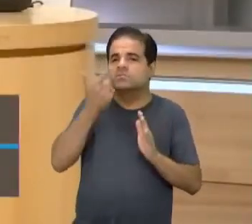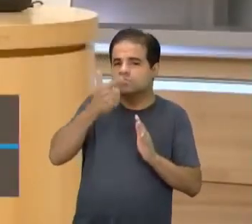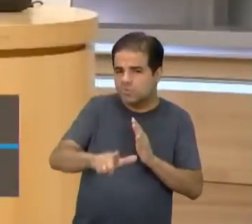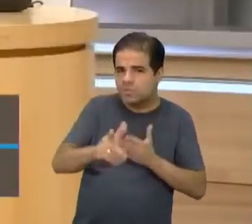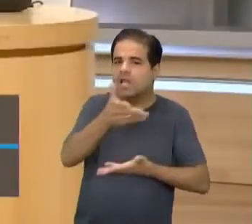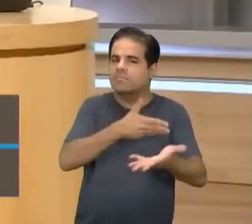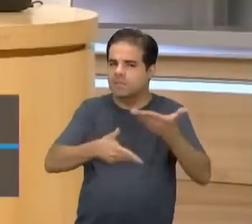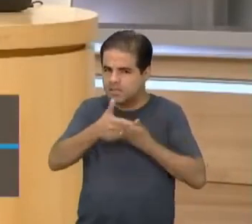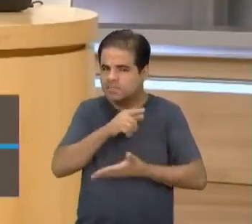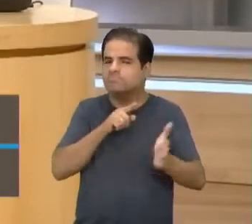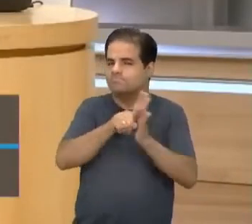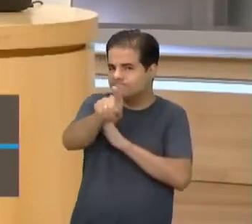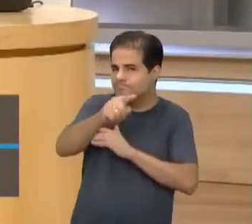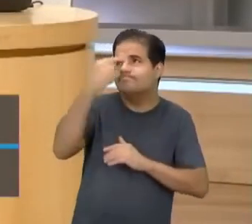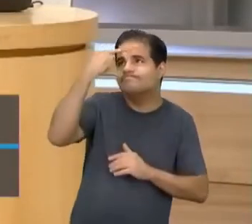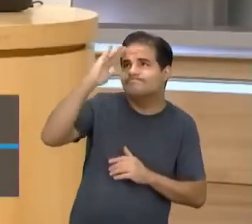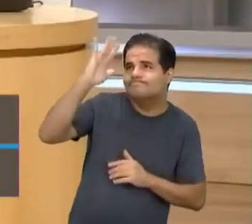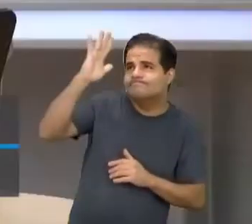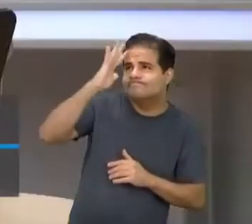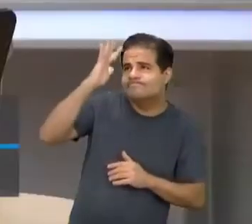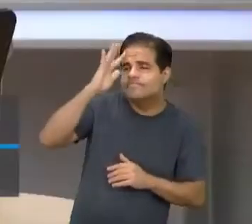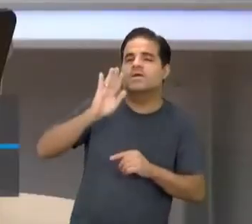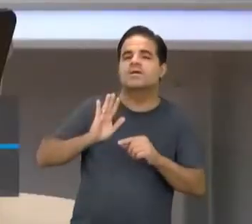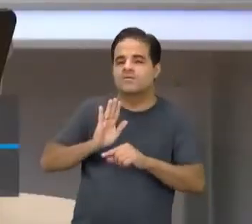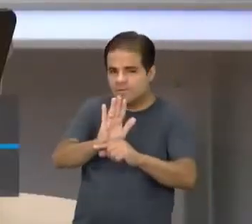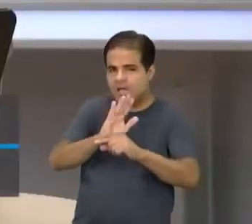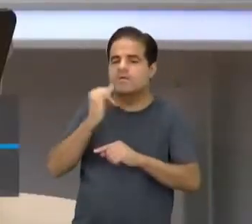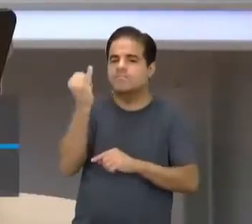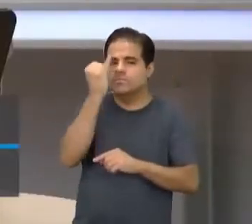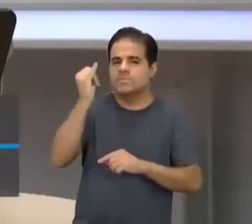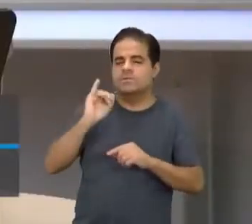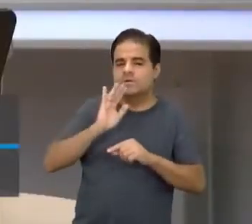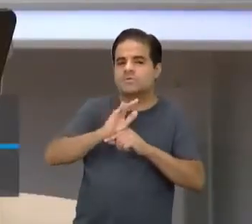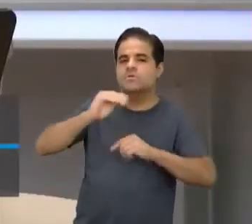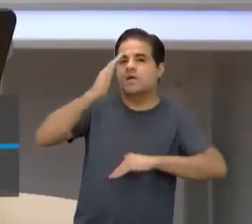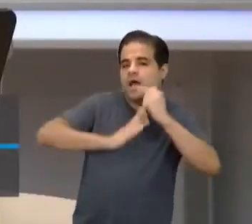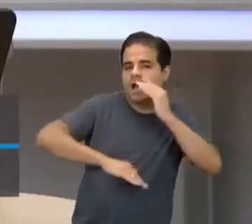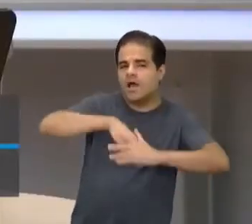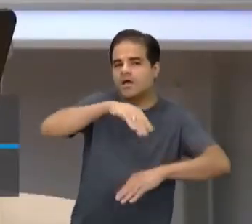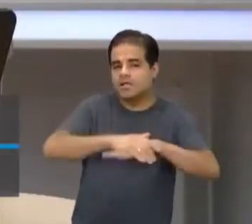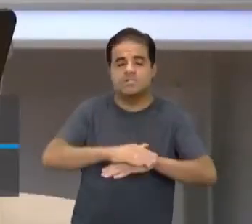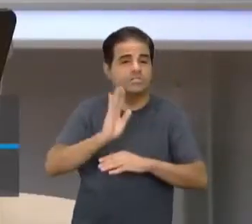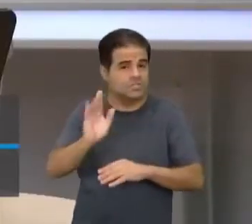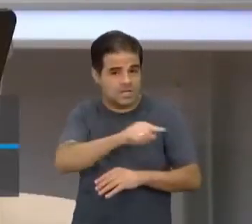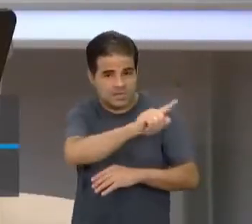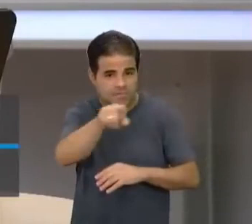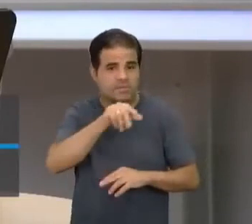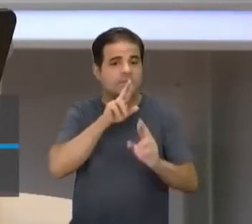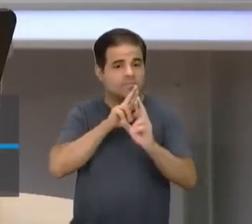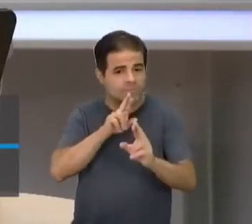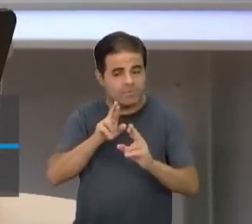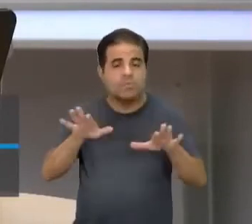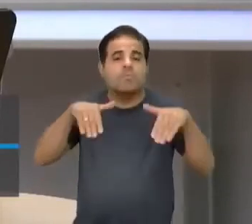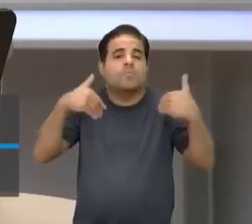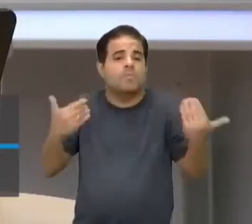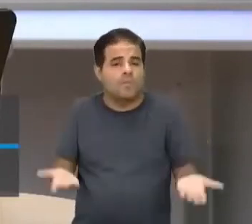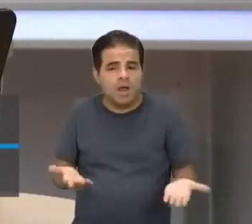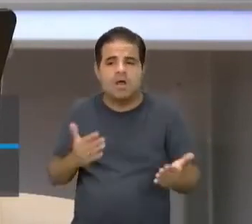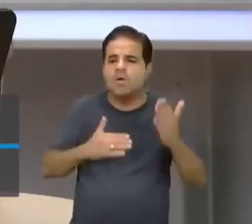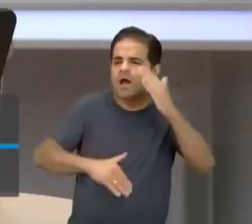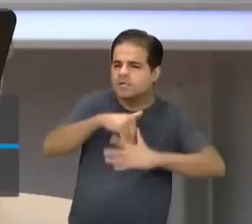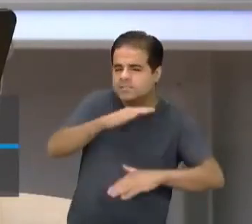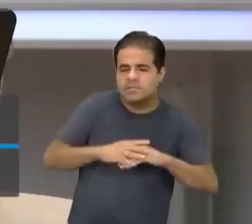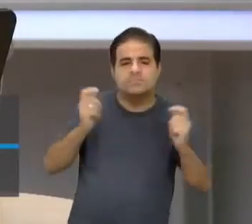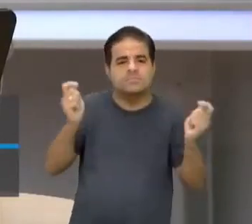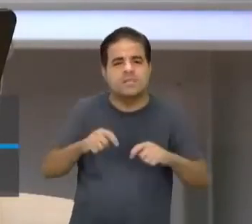uma interação que eu acabei de pensar aqui, que eu acho que vale super a pena para a gente pensar em ações, já que vocês responderam, né? Quais ações que a gente pode